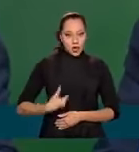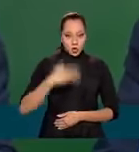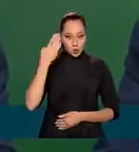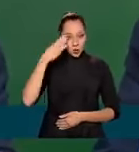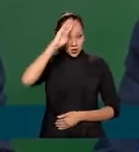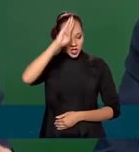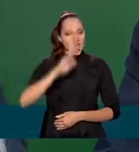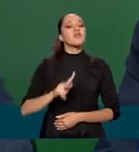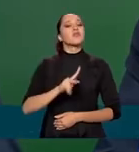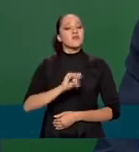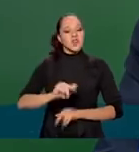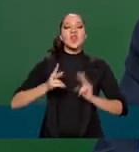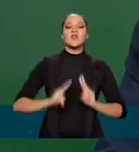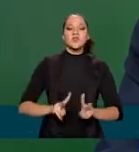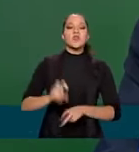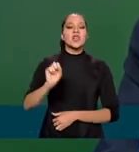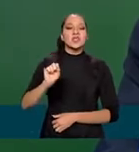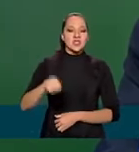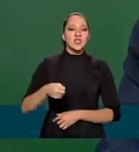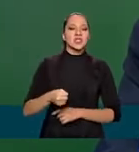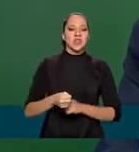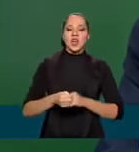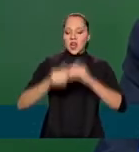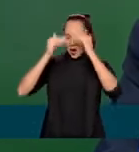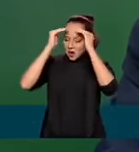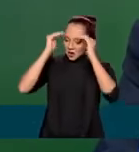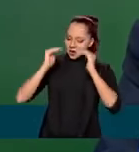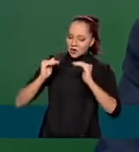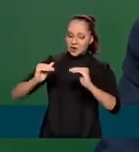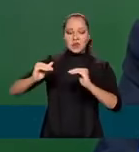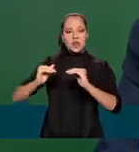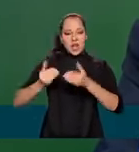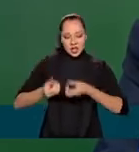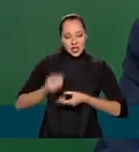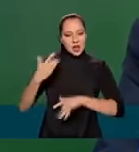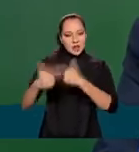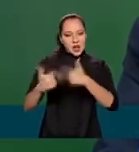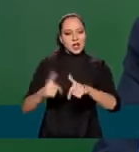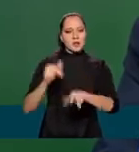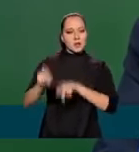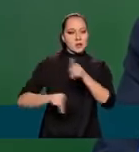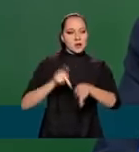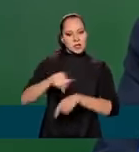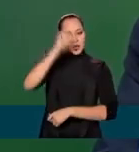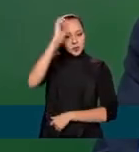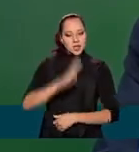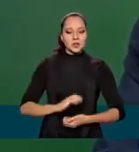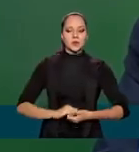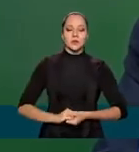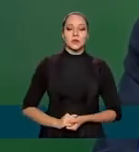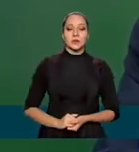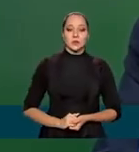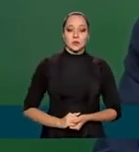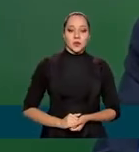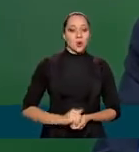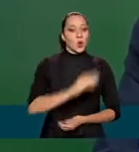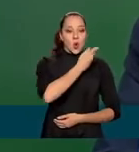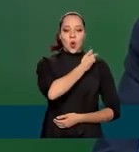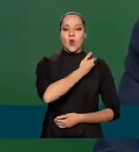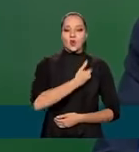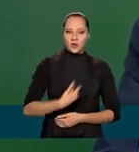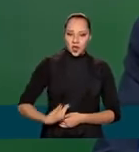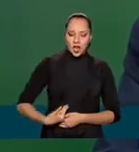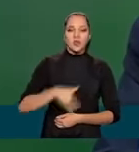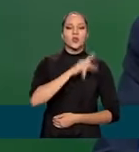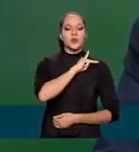bolsonaro vai continuar assim servindo à população brasileira e o Gol o governo do